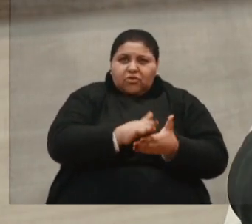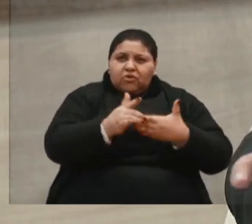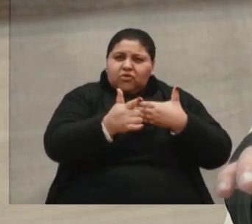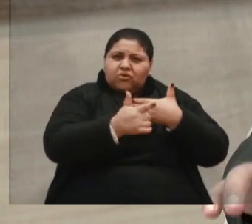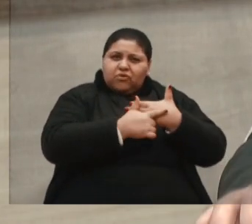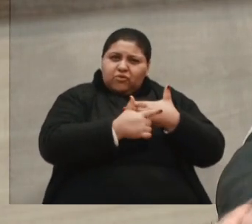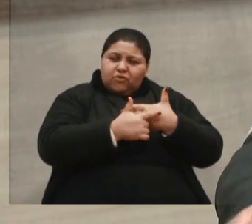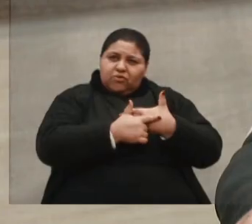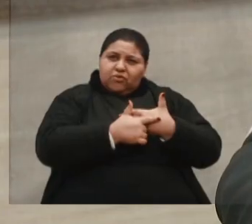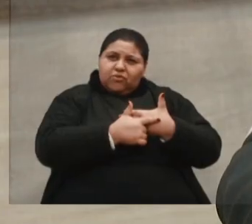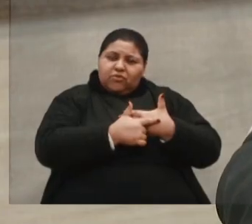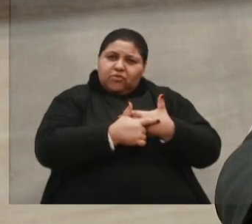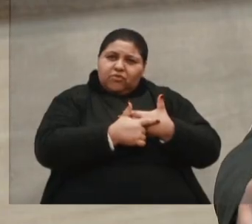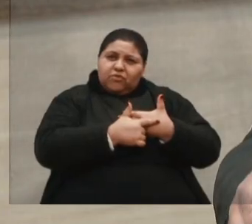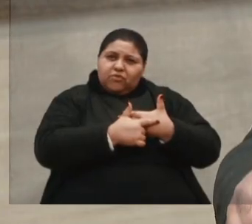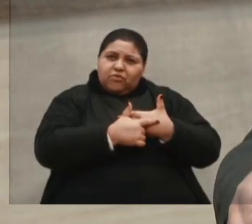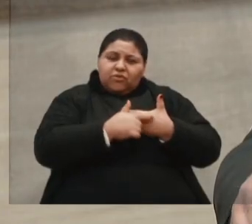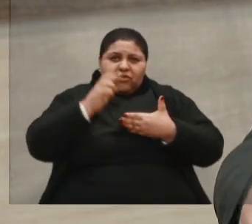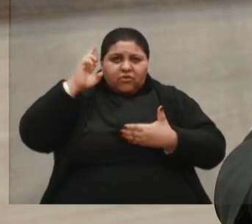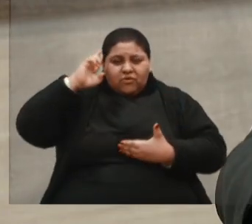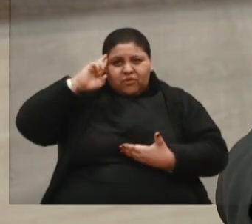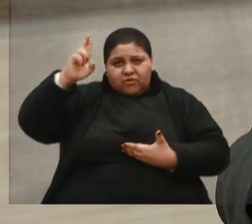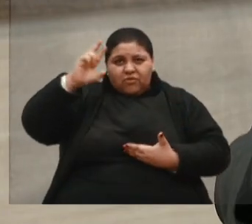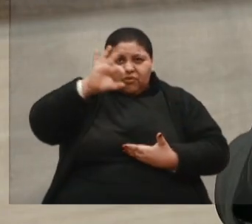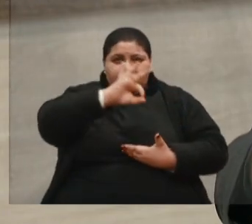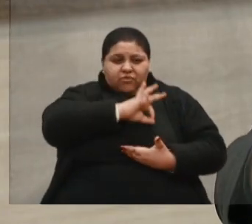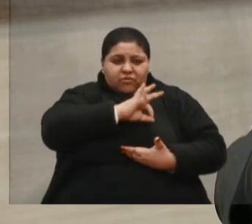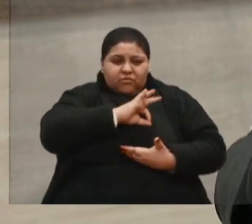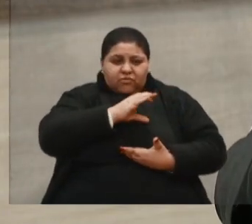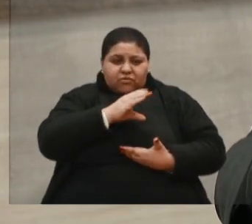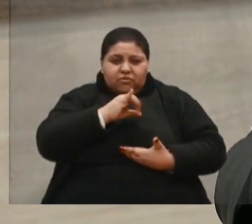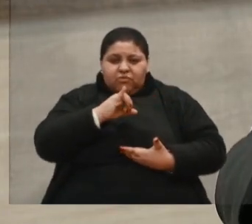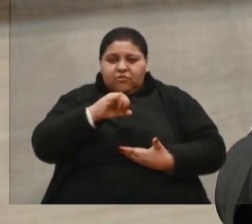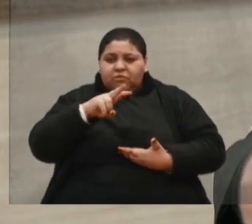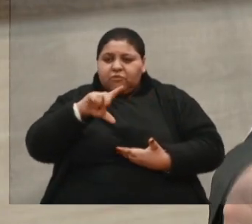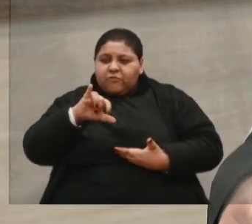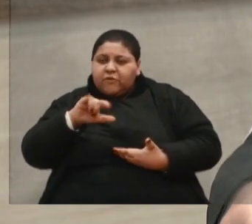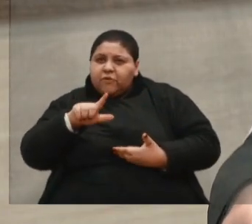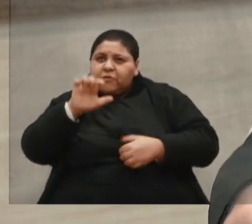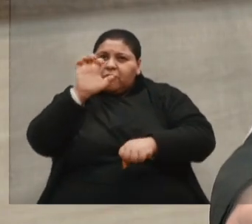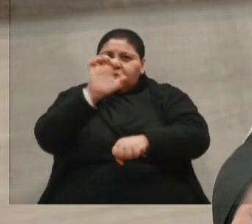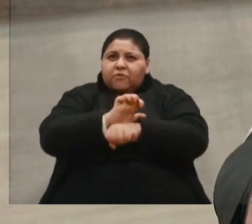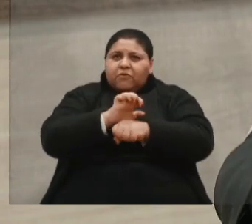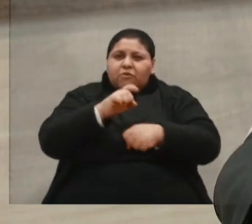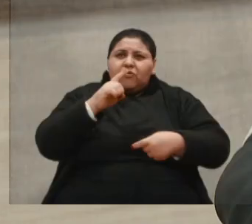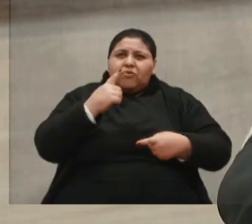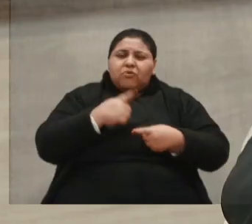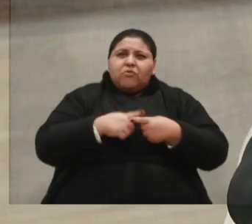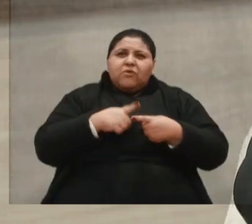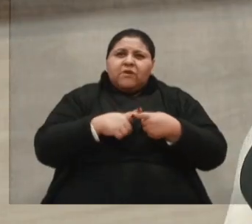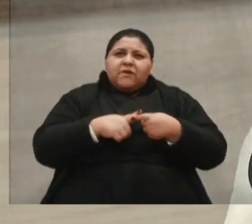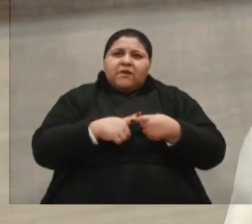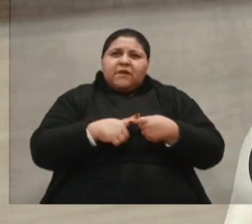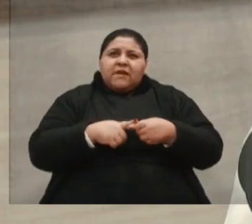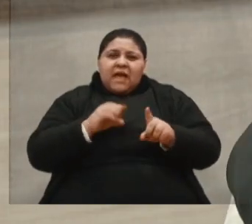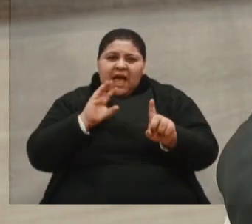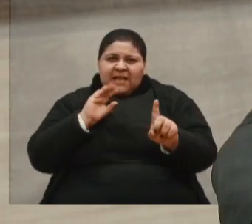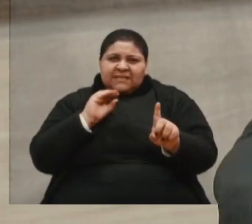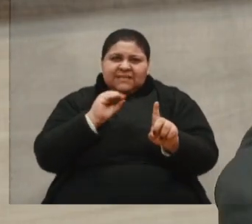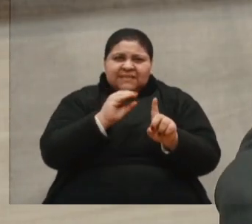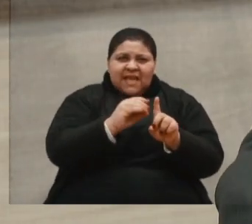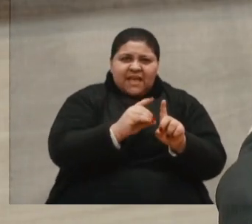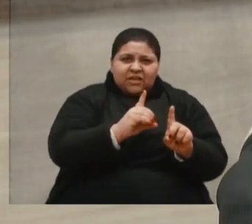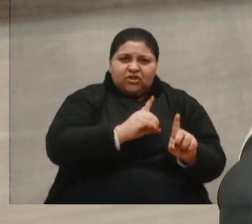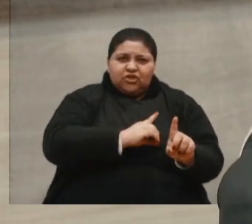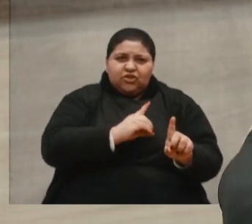menos do cargo, né? Ele foi do então chefe da Polícia Civil no Estado, por assédio a uma delegada